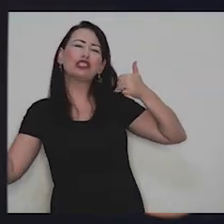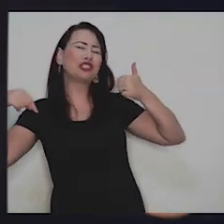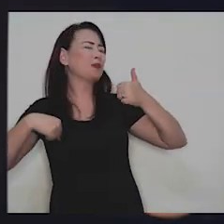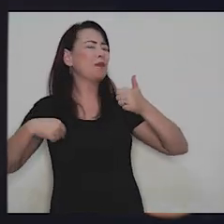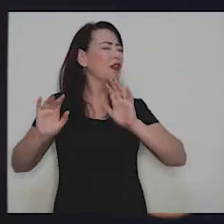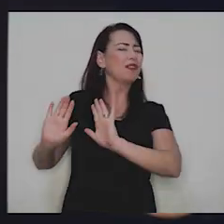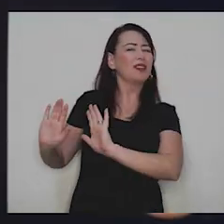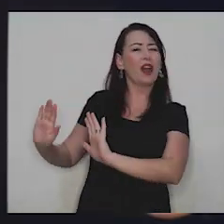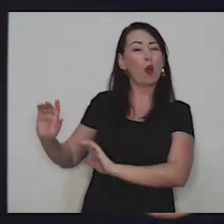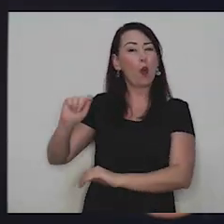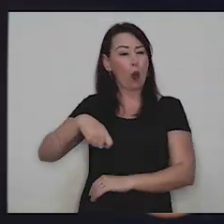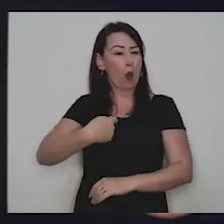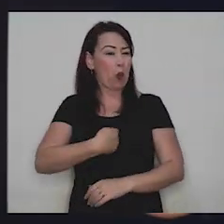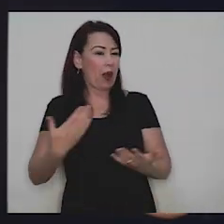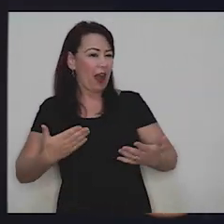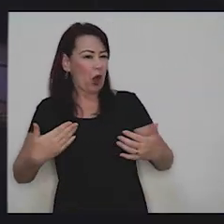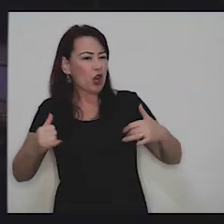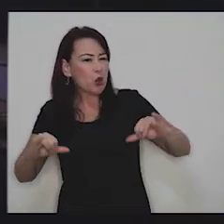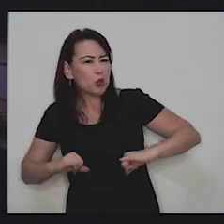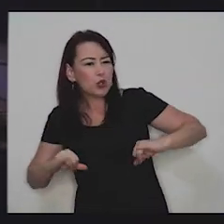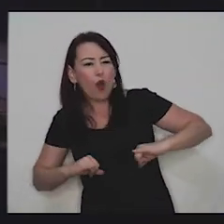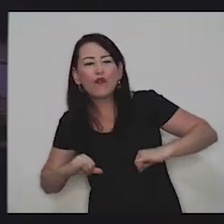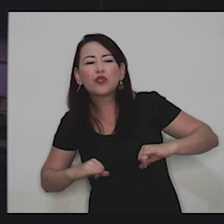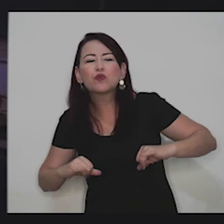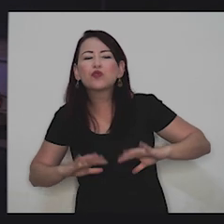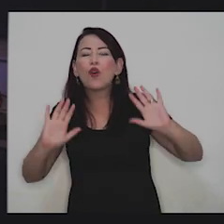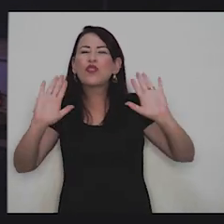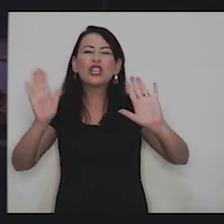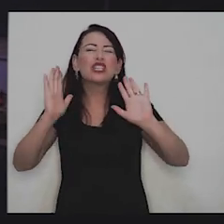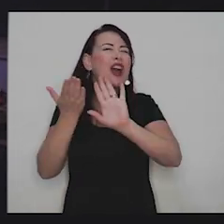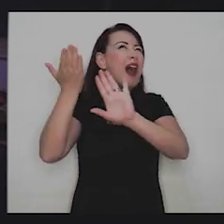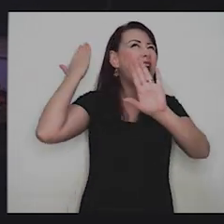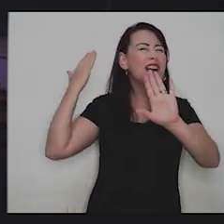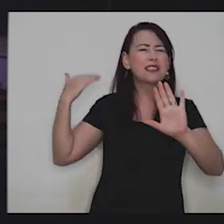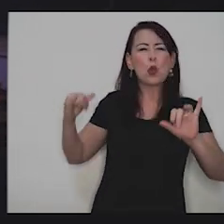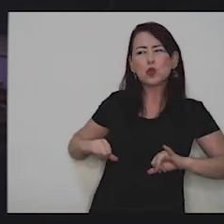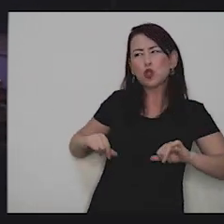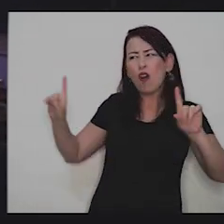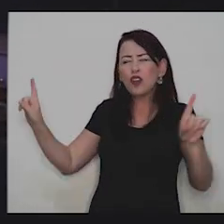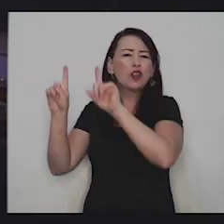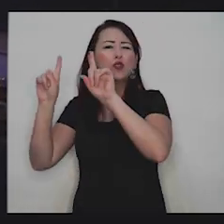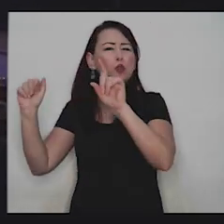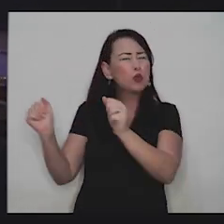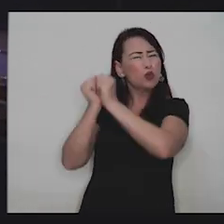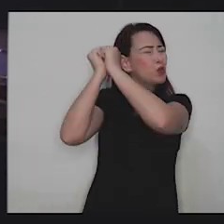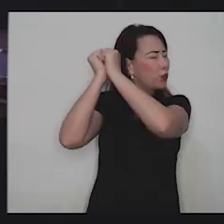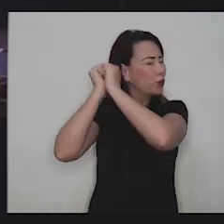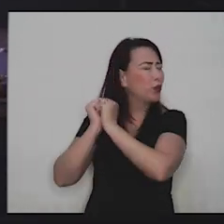E o que eu sofro agora não maior do que eu sofri na sua mão.